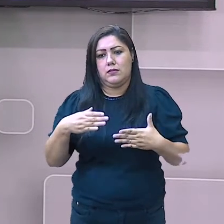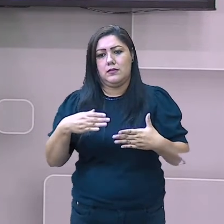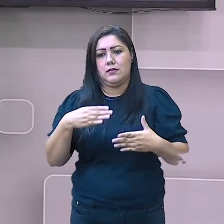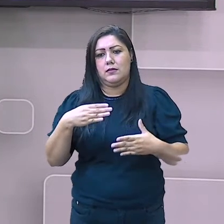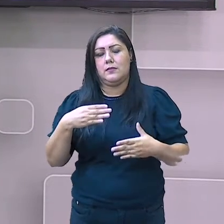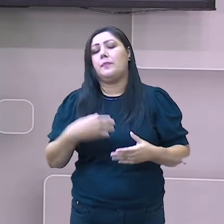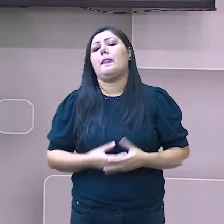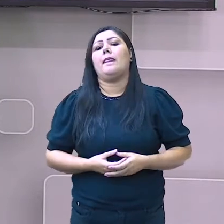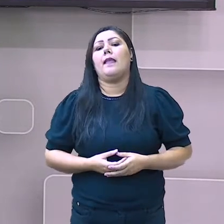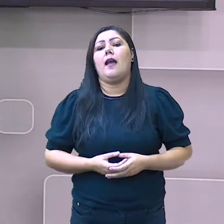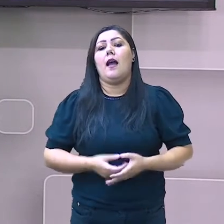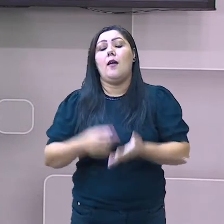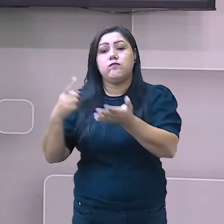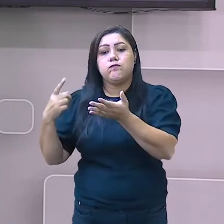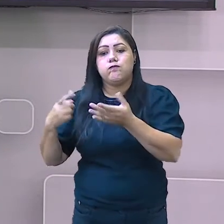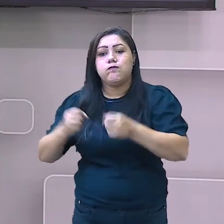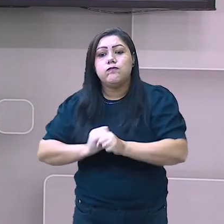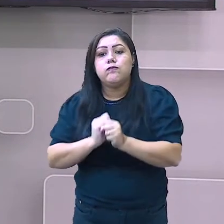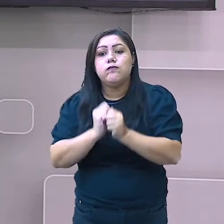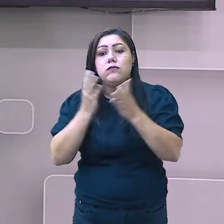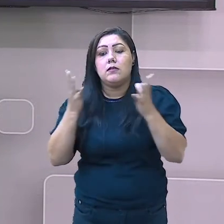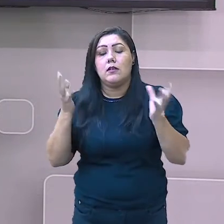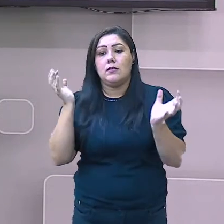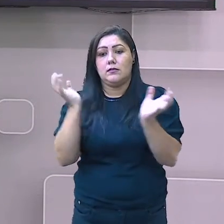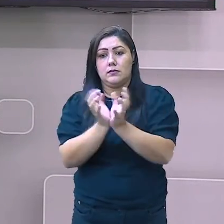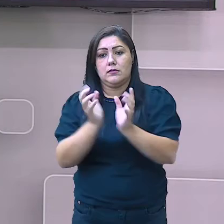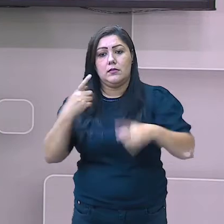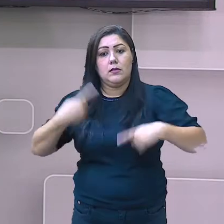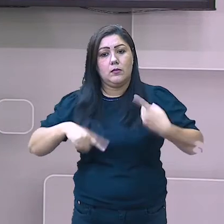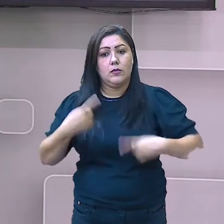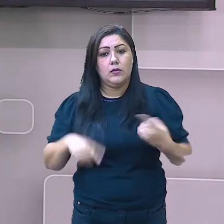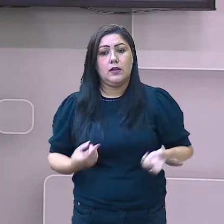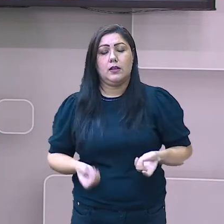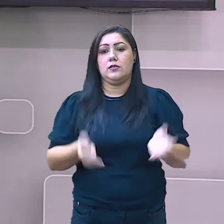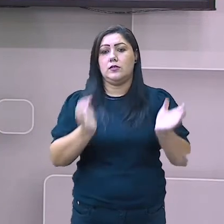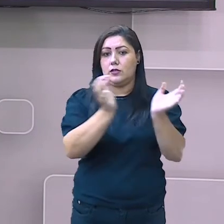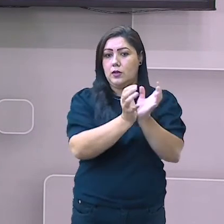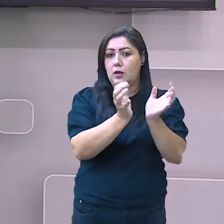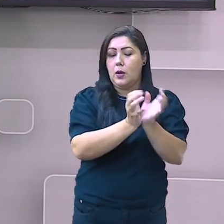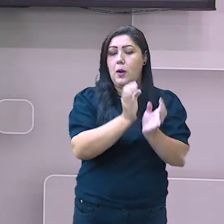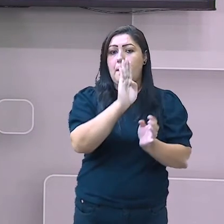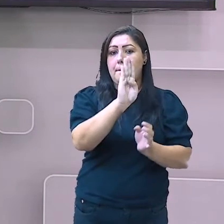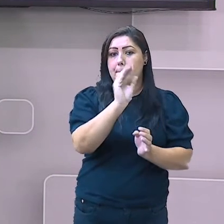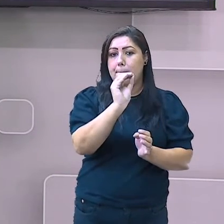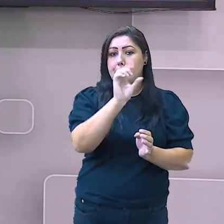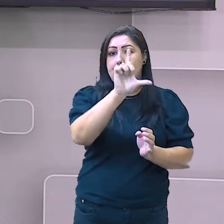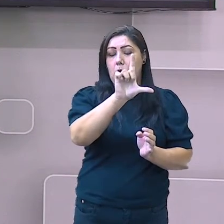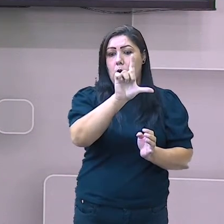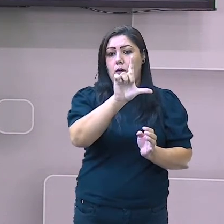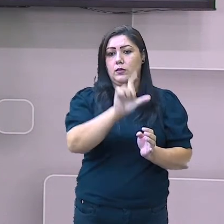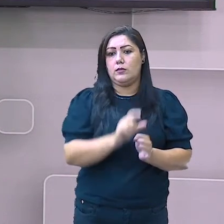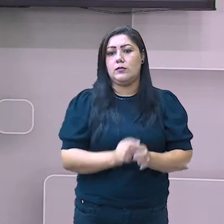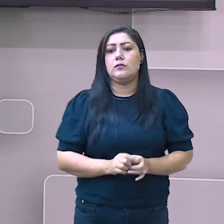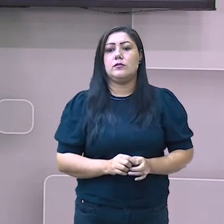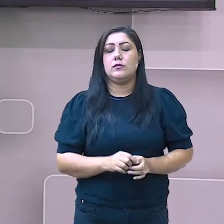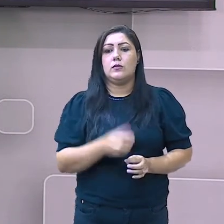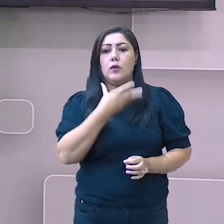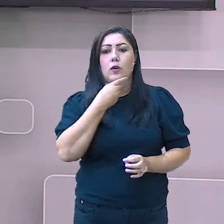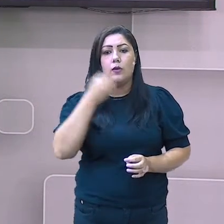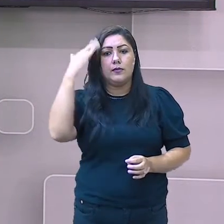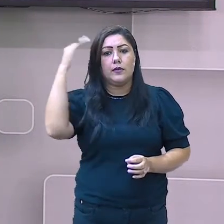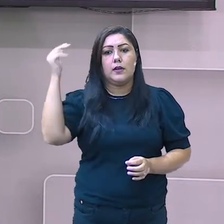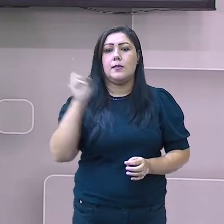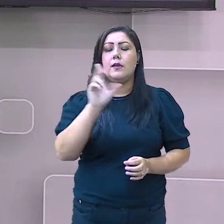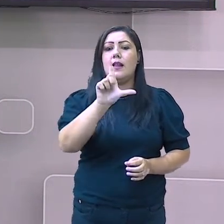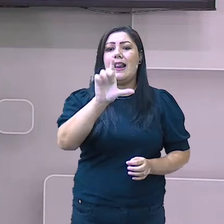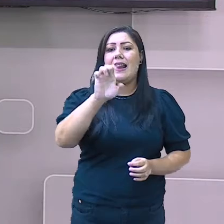Em abril, um dos principais líderes bolcheviques, Lenin, voltou do exílio. A partir